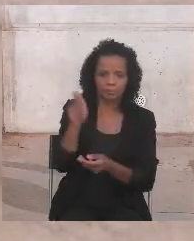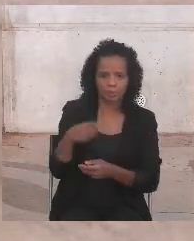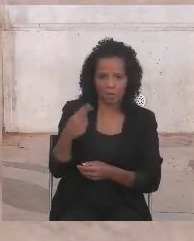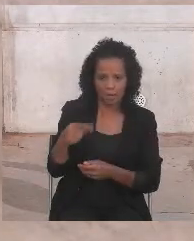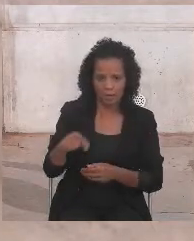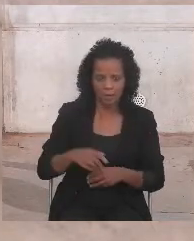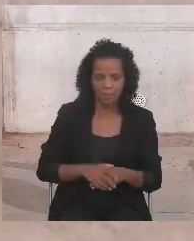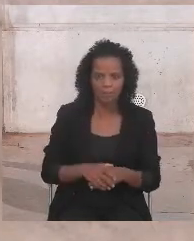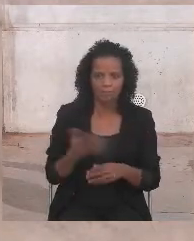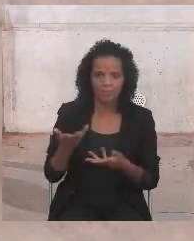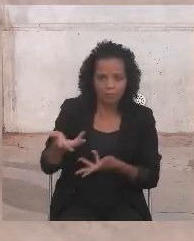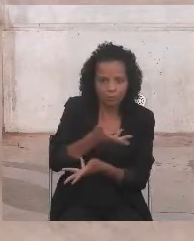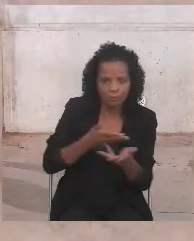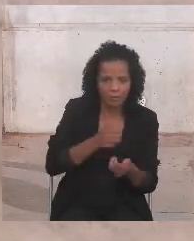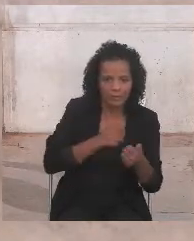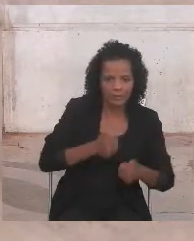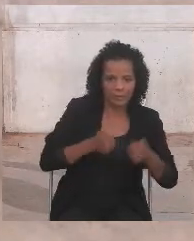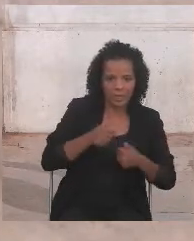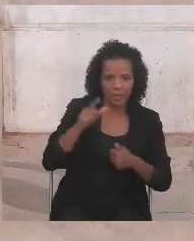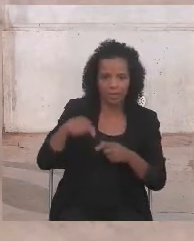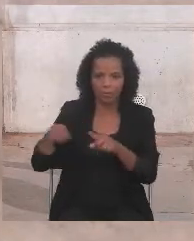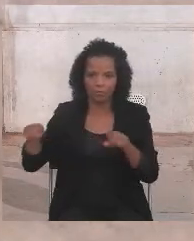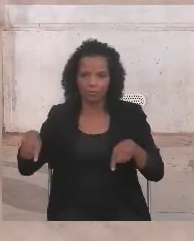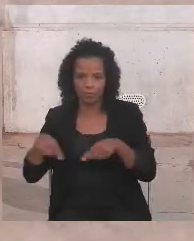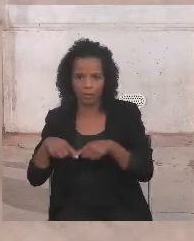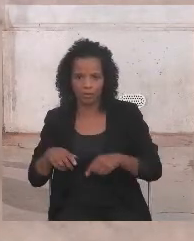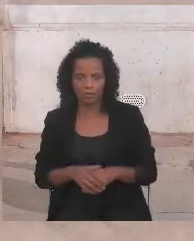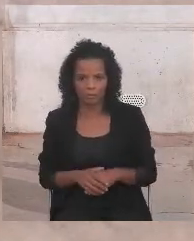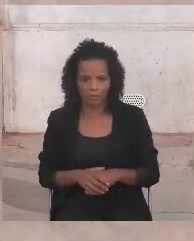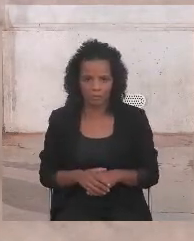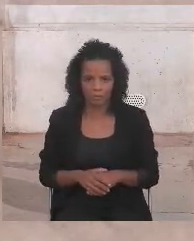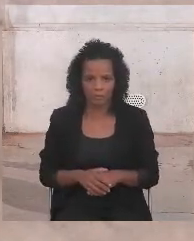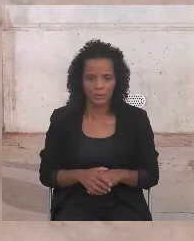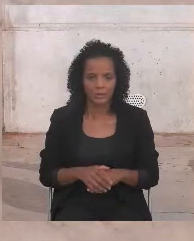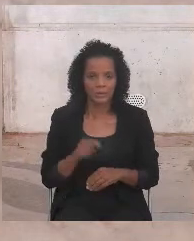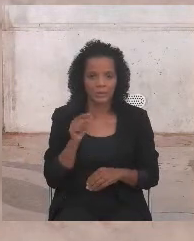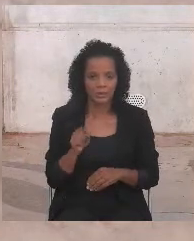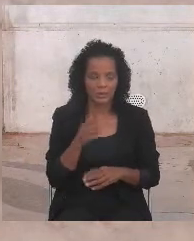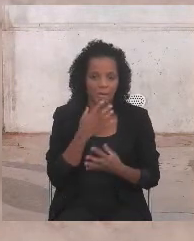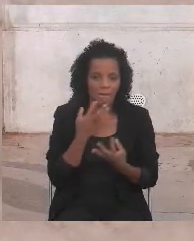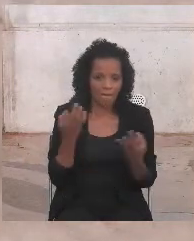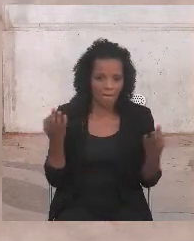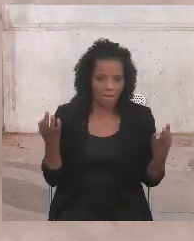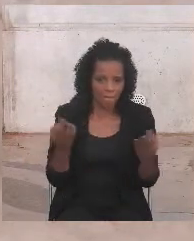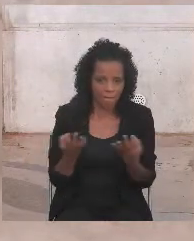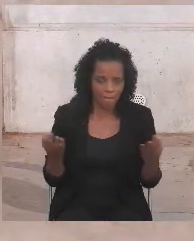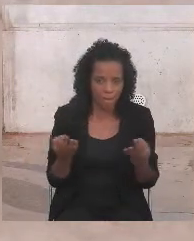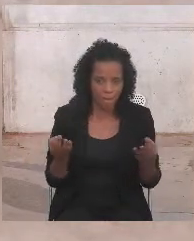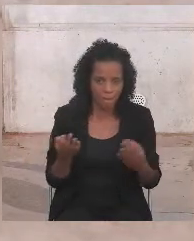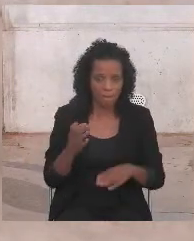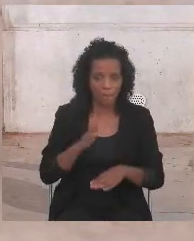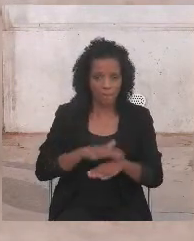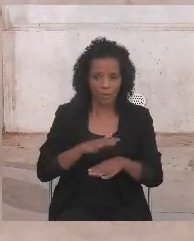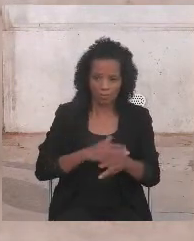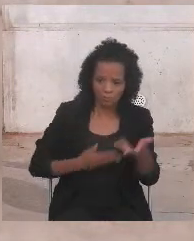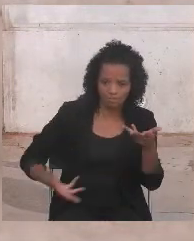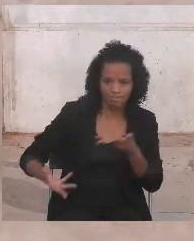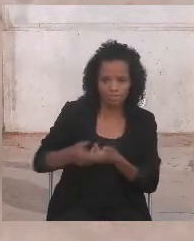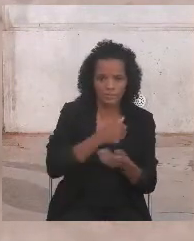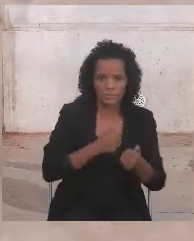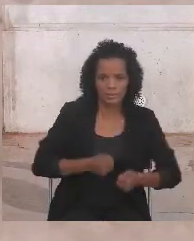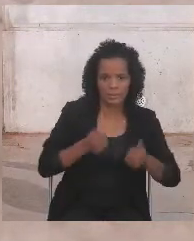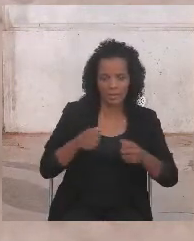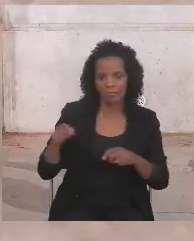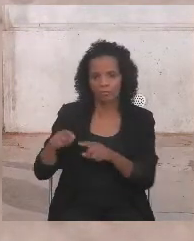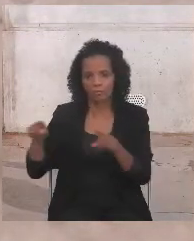existir, essa harmonia entre a cidade e o espaço. E é exatamente para haver essa harmonia entre a